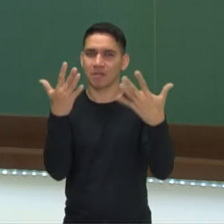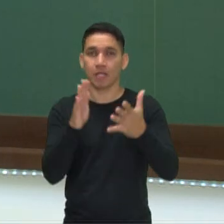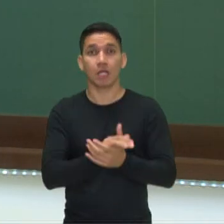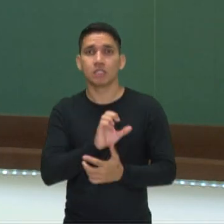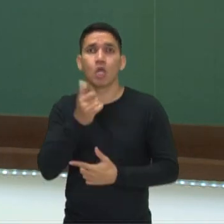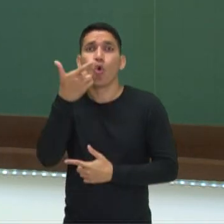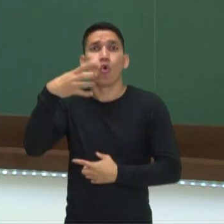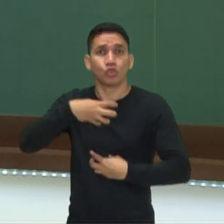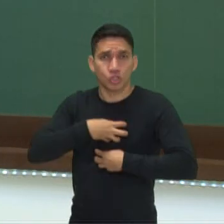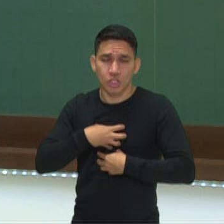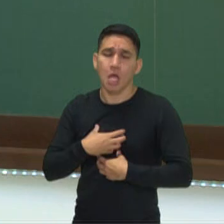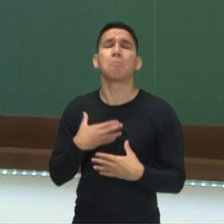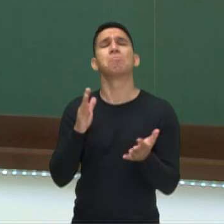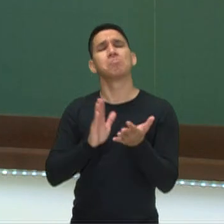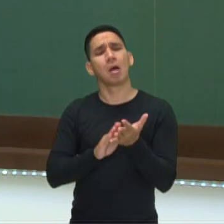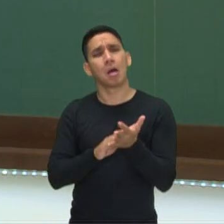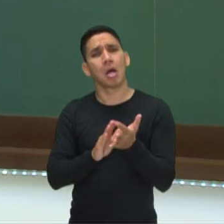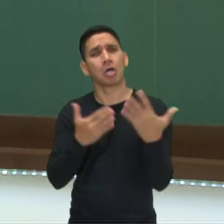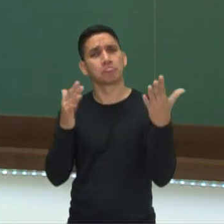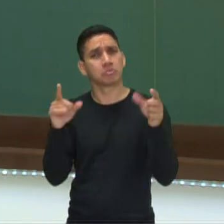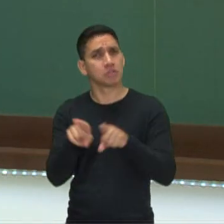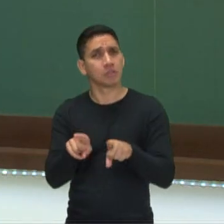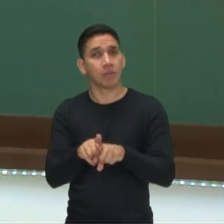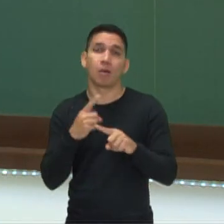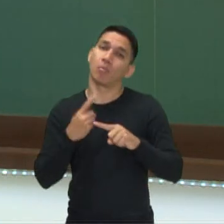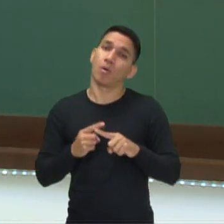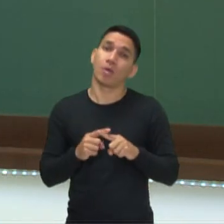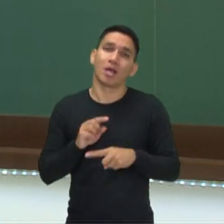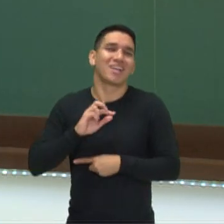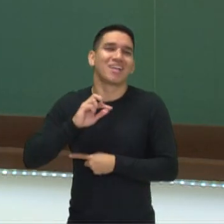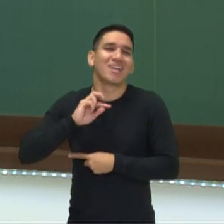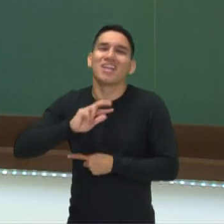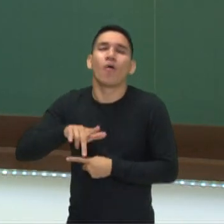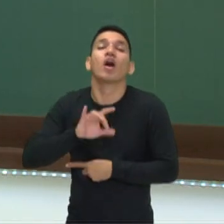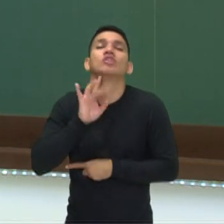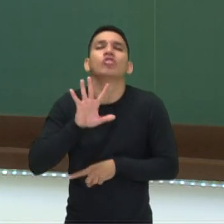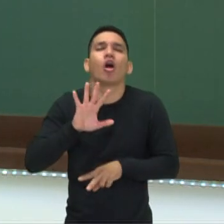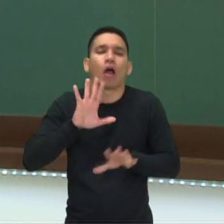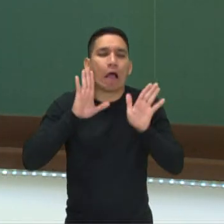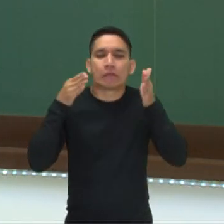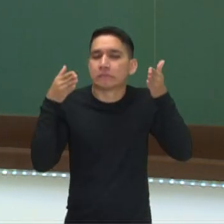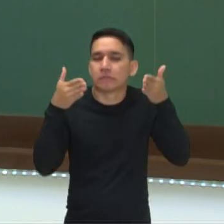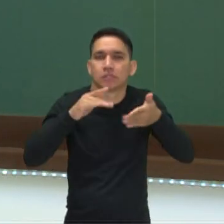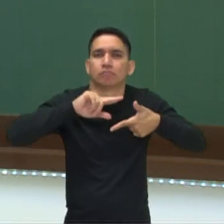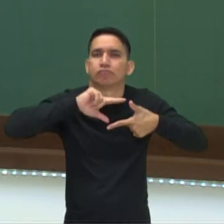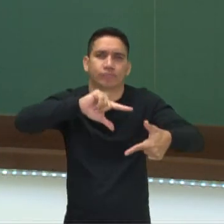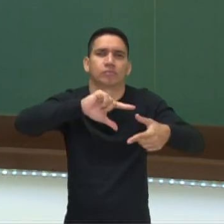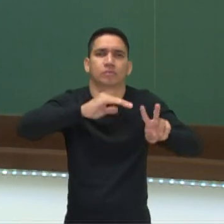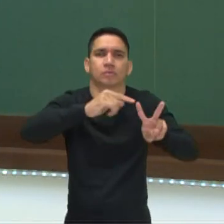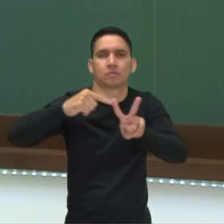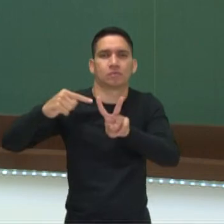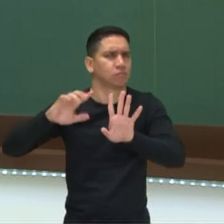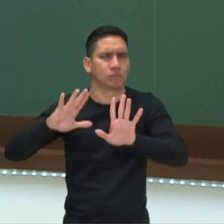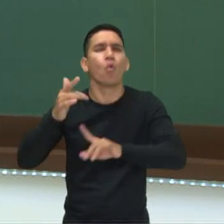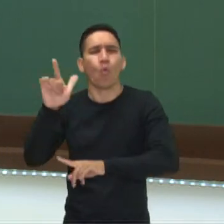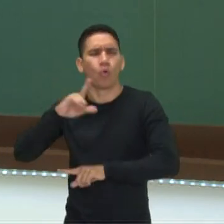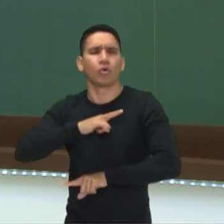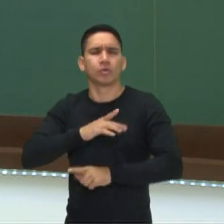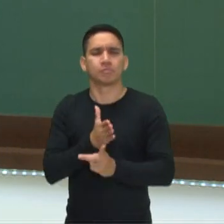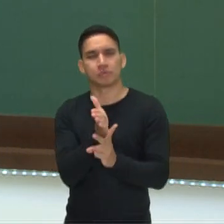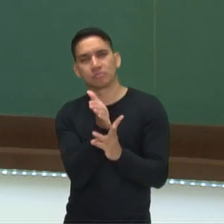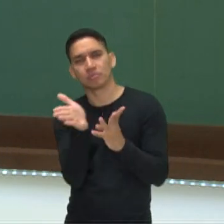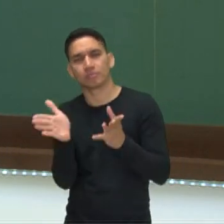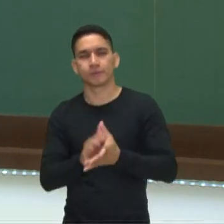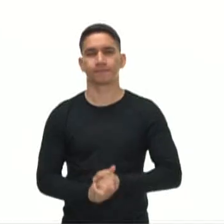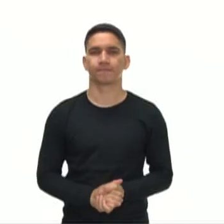outra forma, muito bem também, porque não existe, não é apenas essa forma de resolver, tá bom?